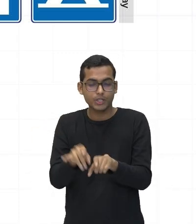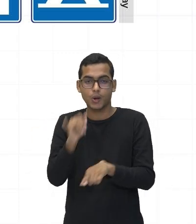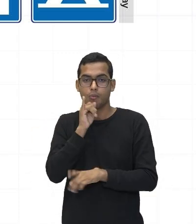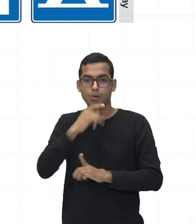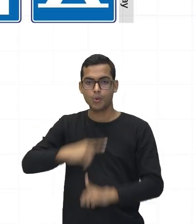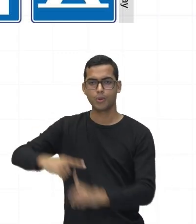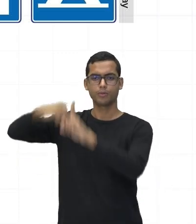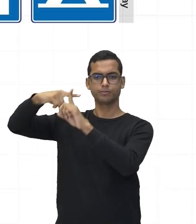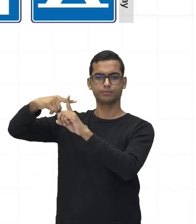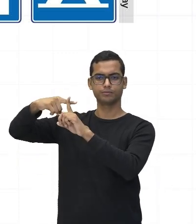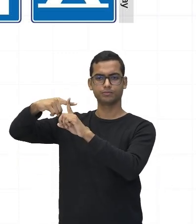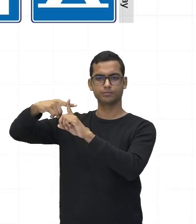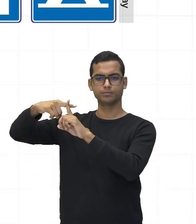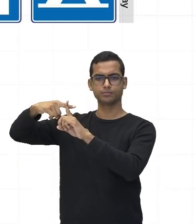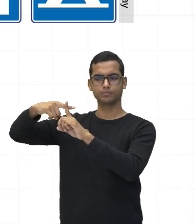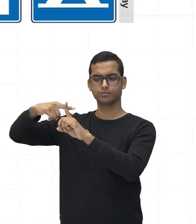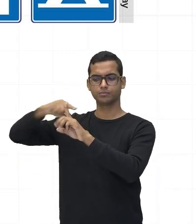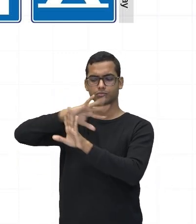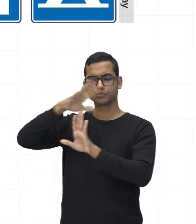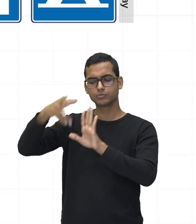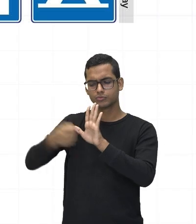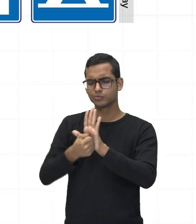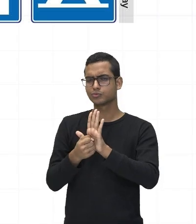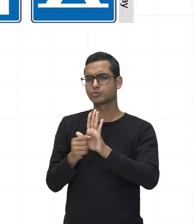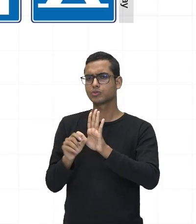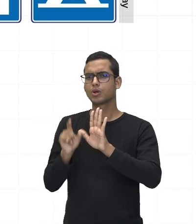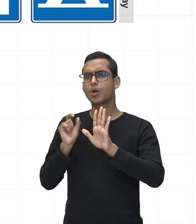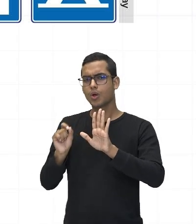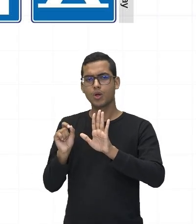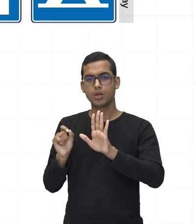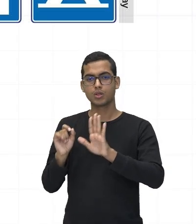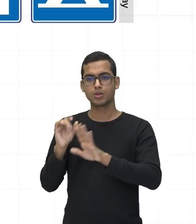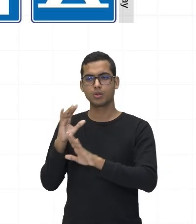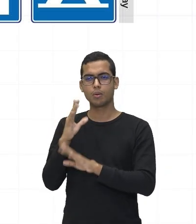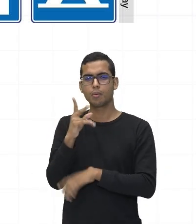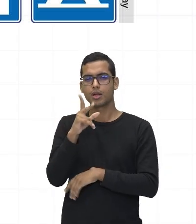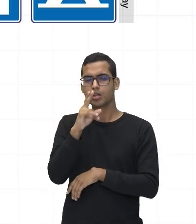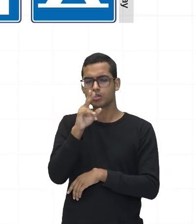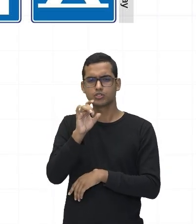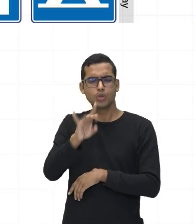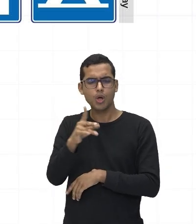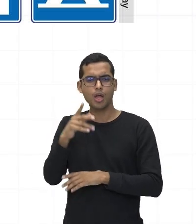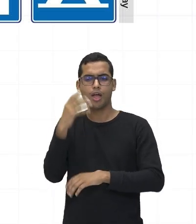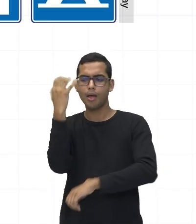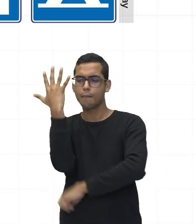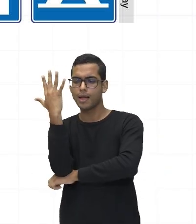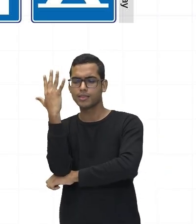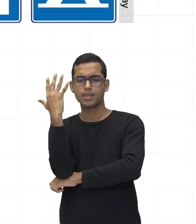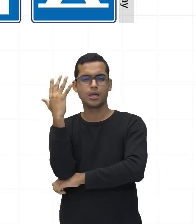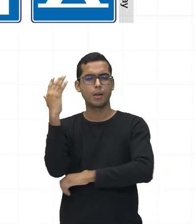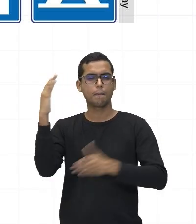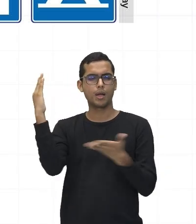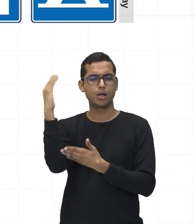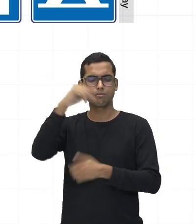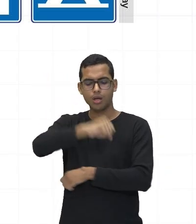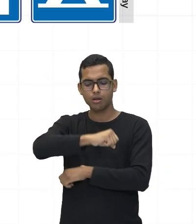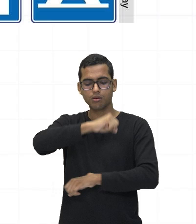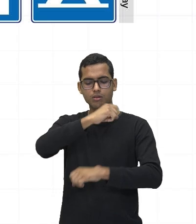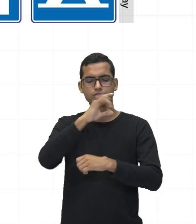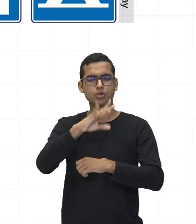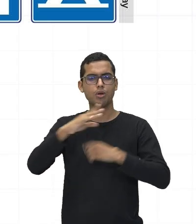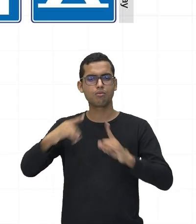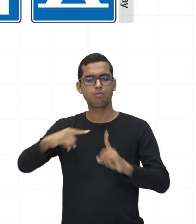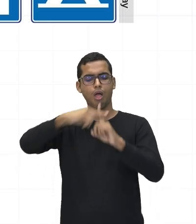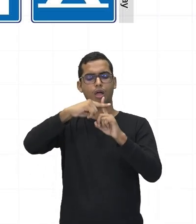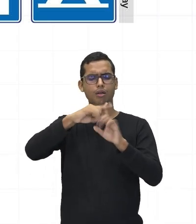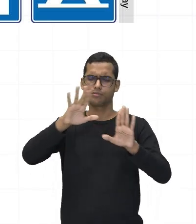que fala algo além daquilo que a gente vê. Duas hastes de madeira cruzadas. A cruz nos fala de Cristo, da ressurreição,